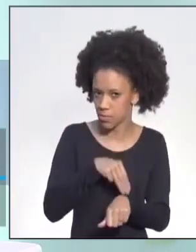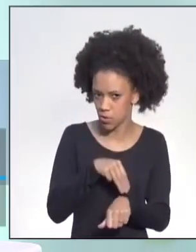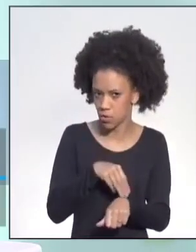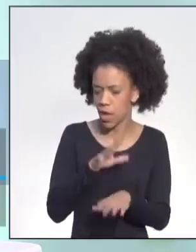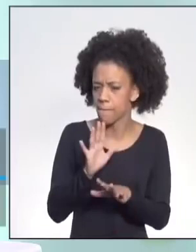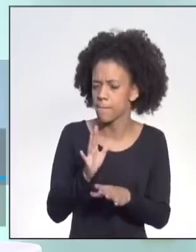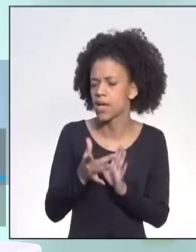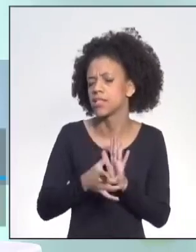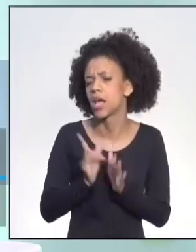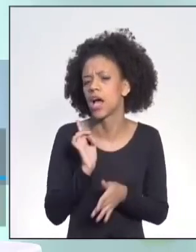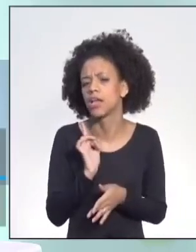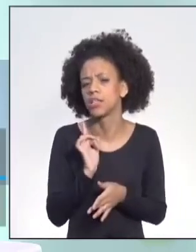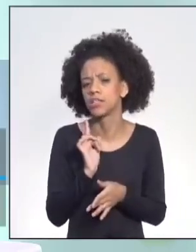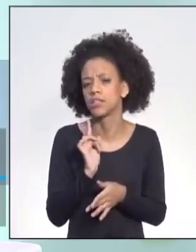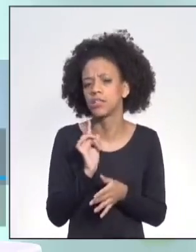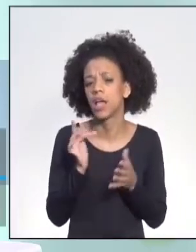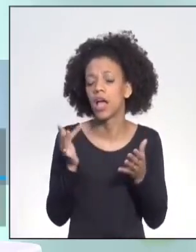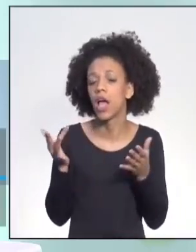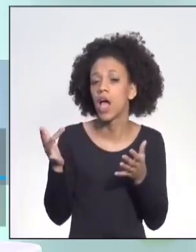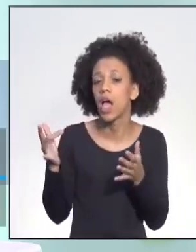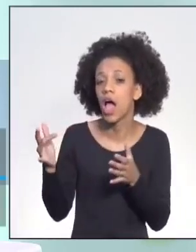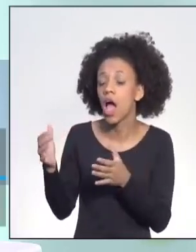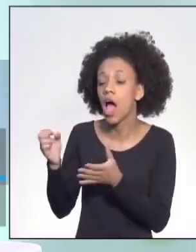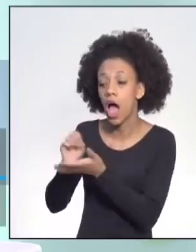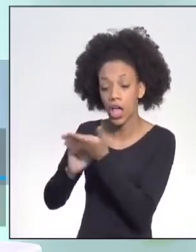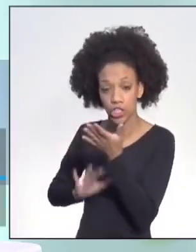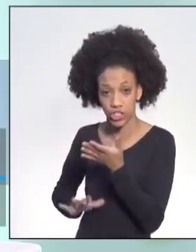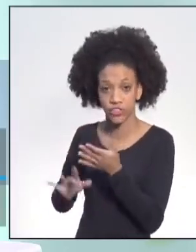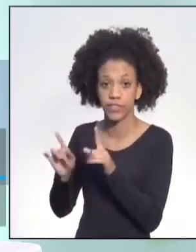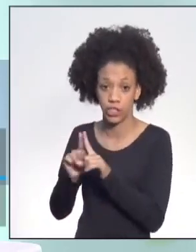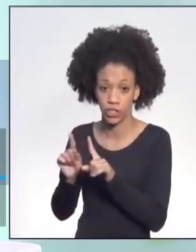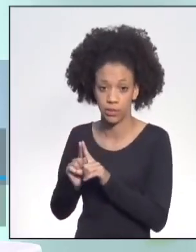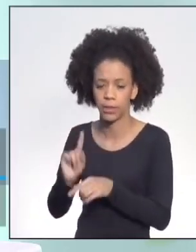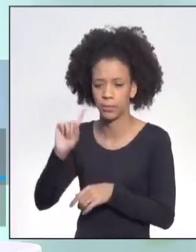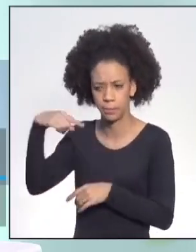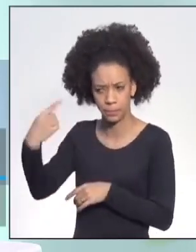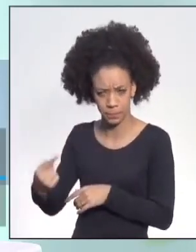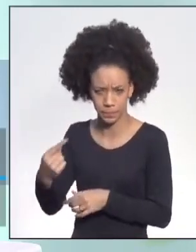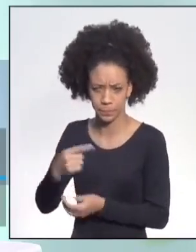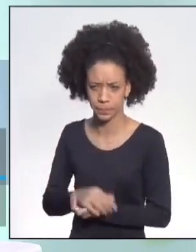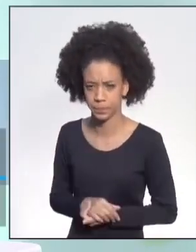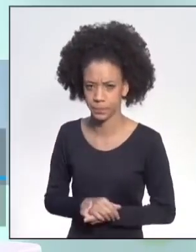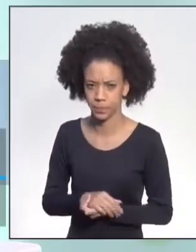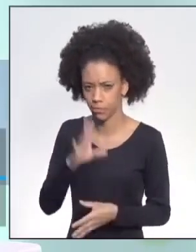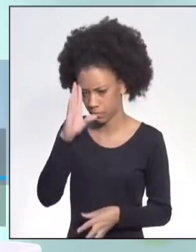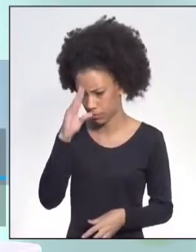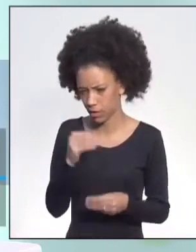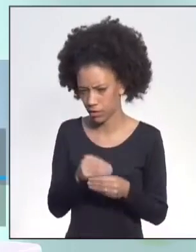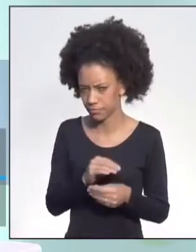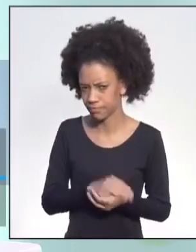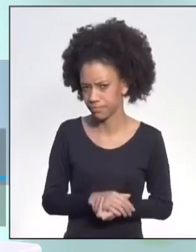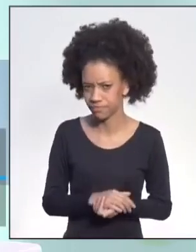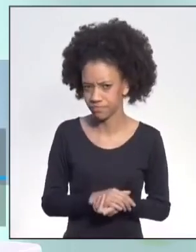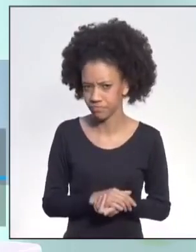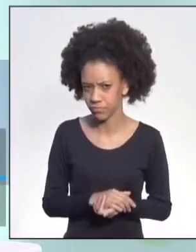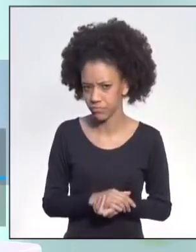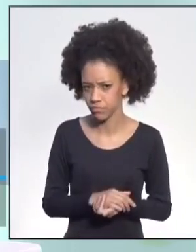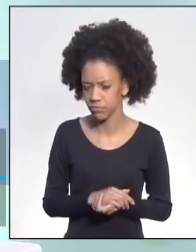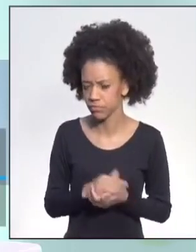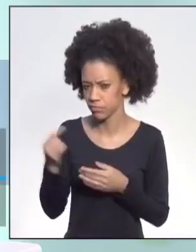Mas antes de colocar na tela, eu quero colocar a atividade. Pode passar mais um, por favor. Mais um